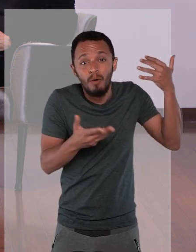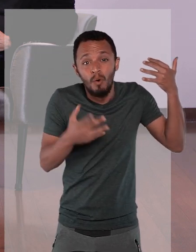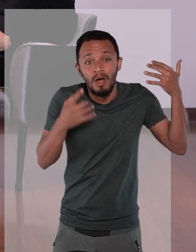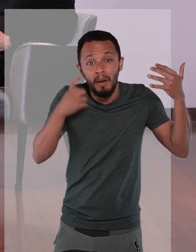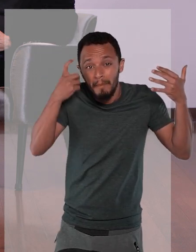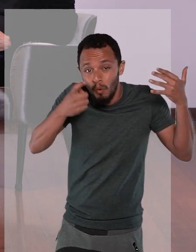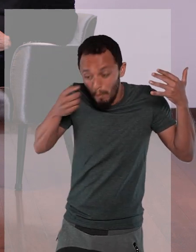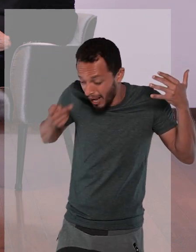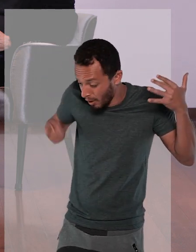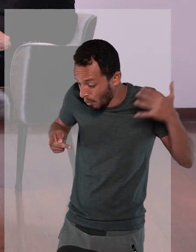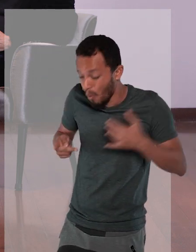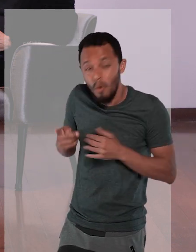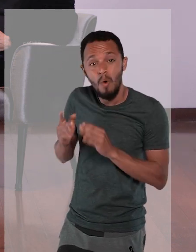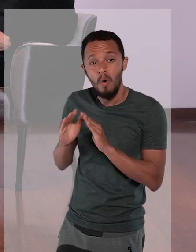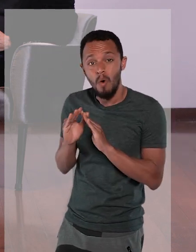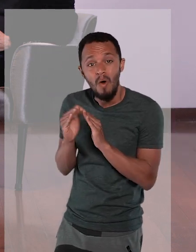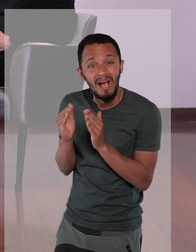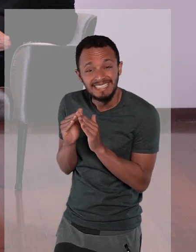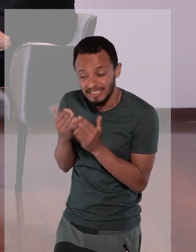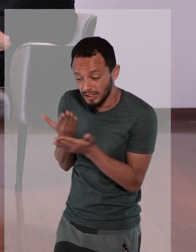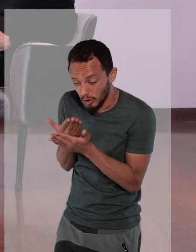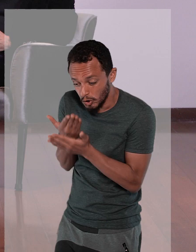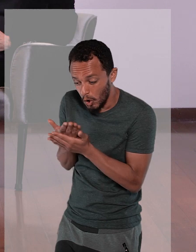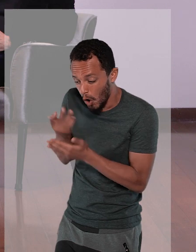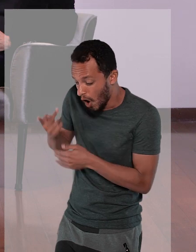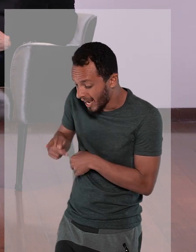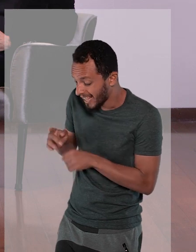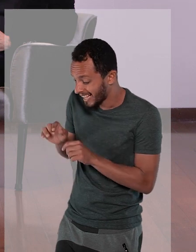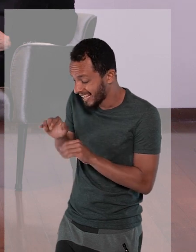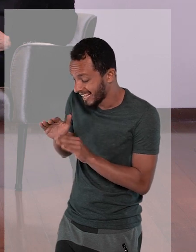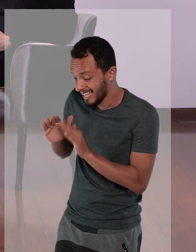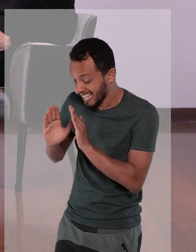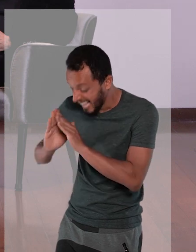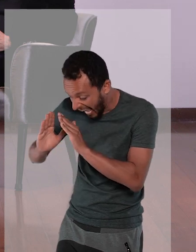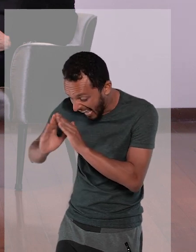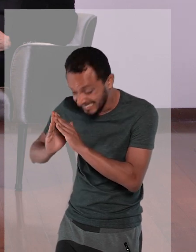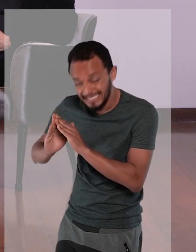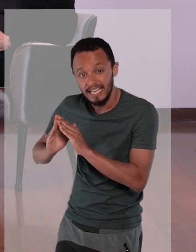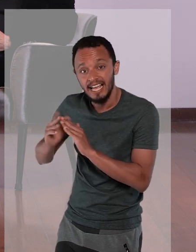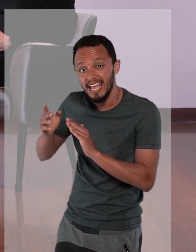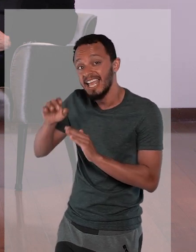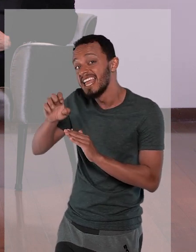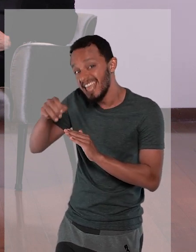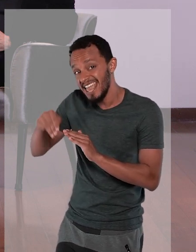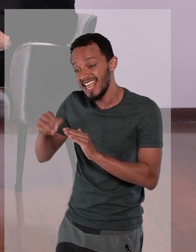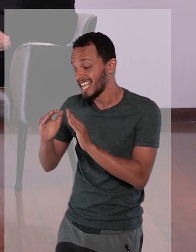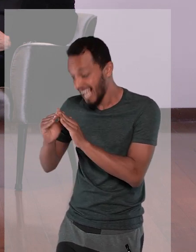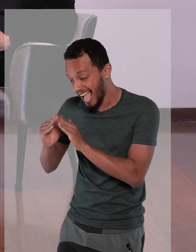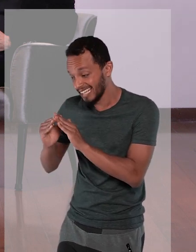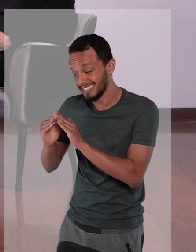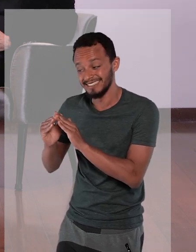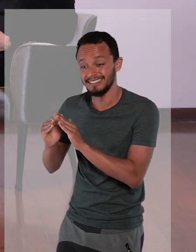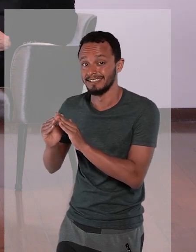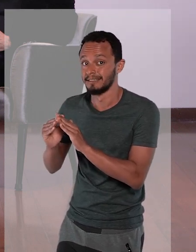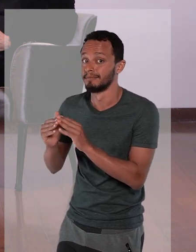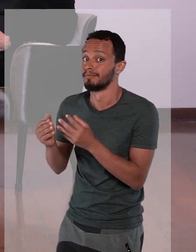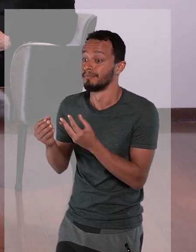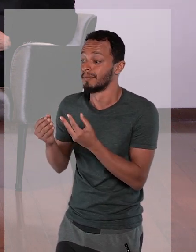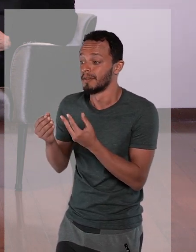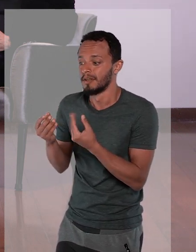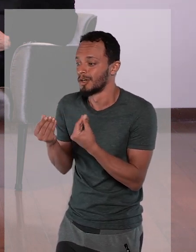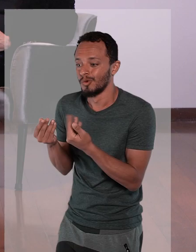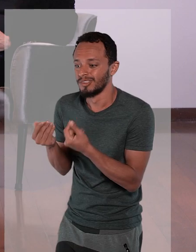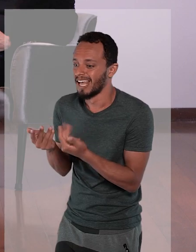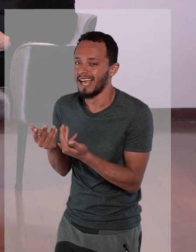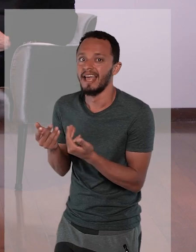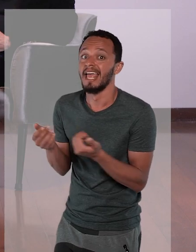mais depois de tudo que a gente viveu nesses 2 anos e meio. Bem, então está na hora dos autógrafos.